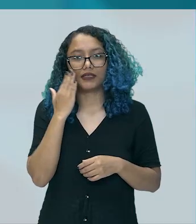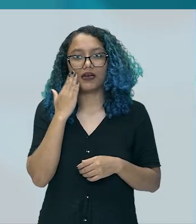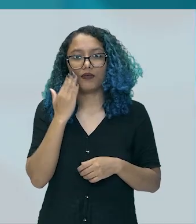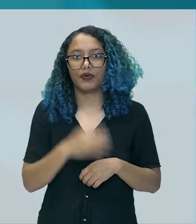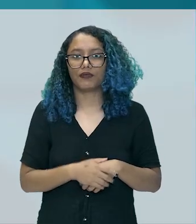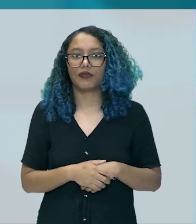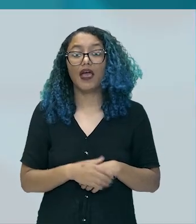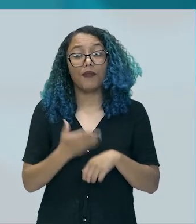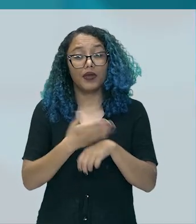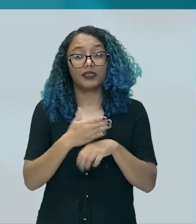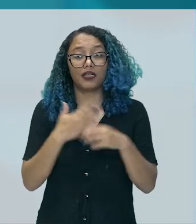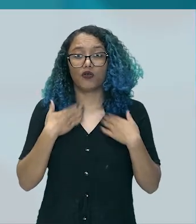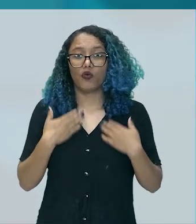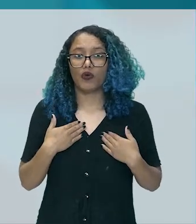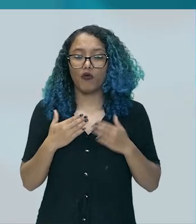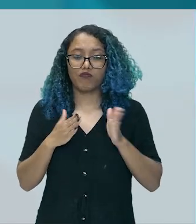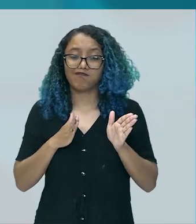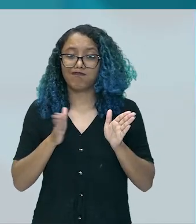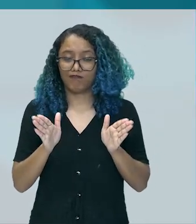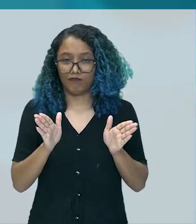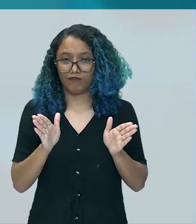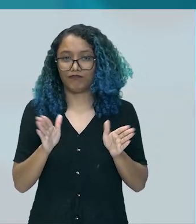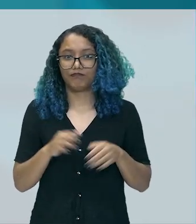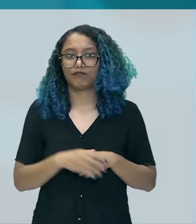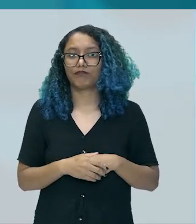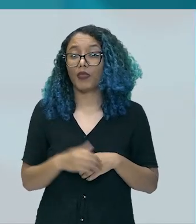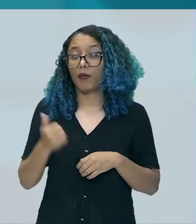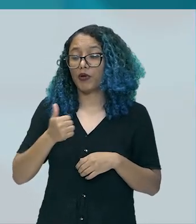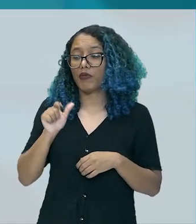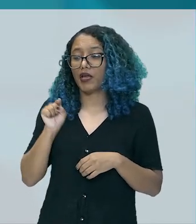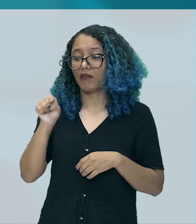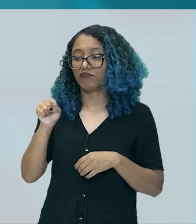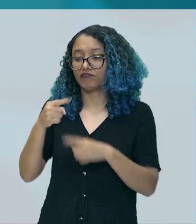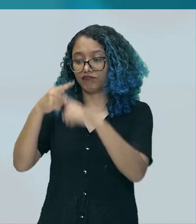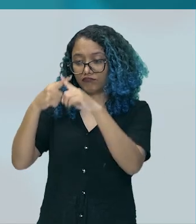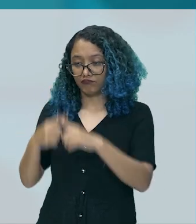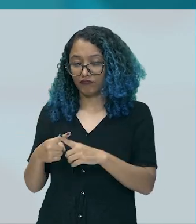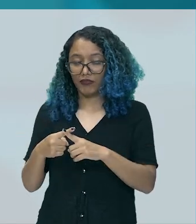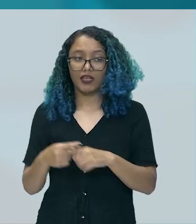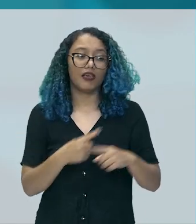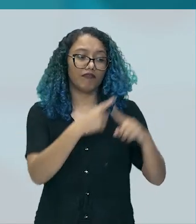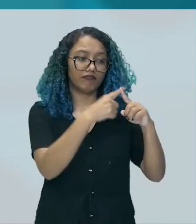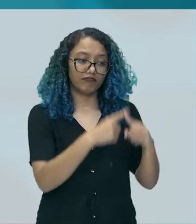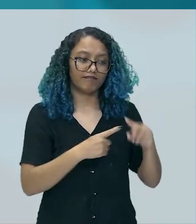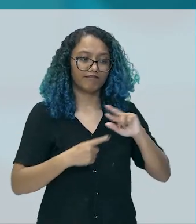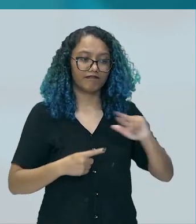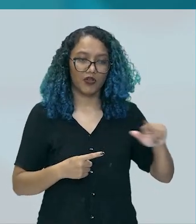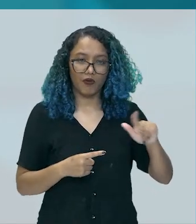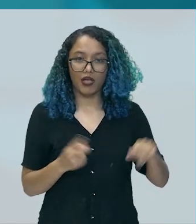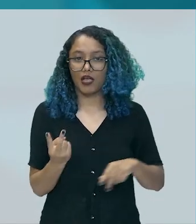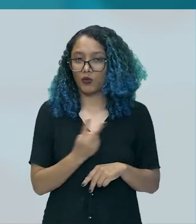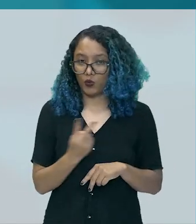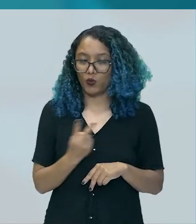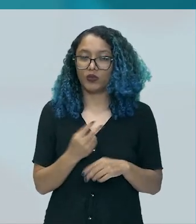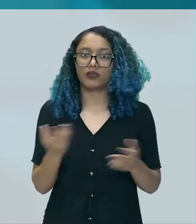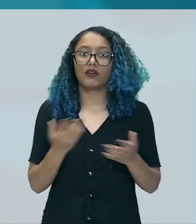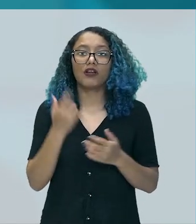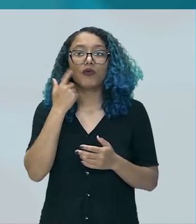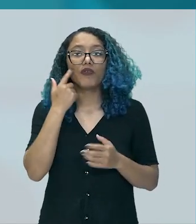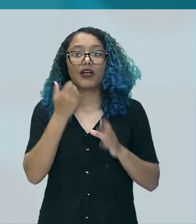é um jogo? Vamos descobrir agora. Observem aí a definição. Então, ginástica é